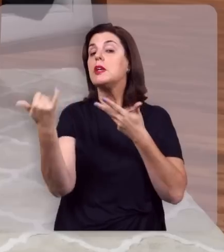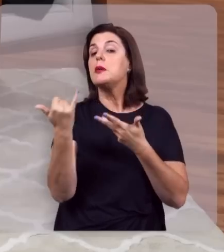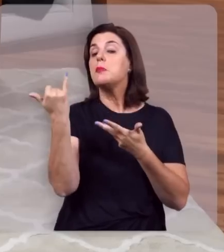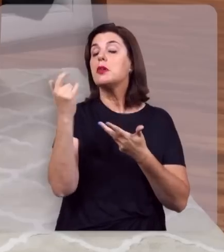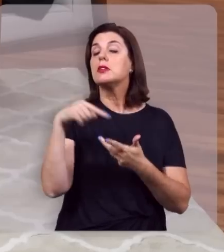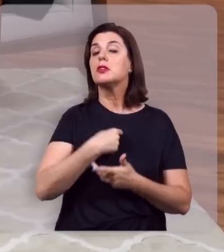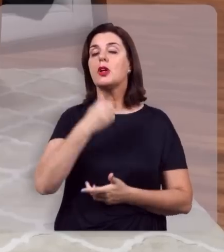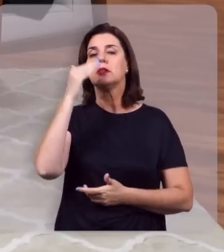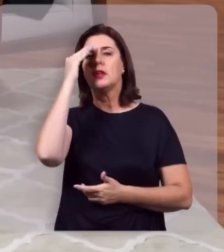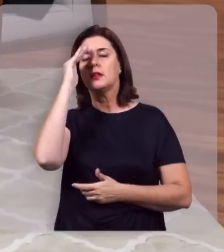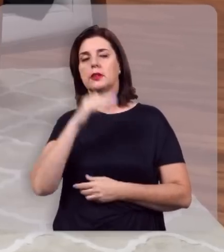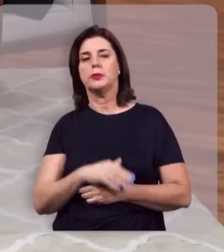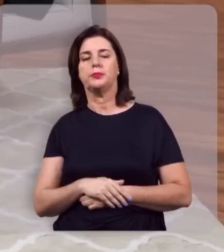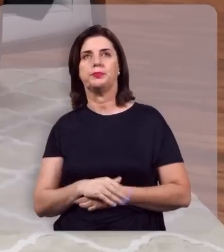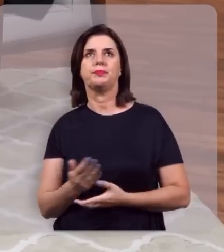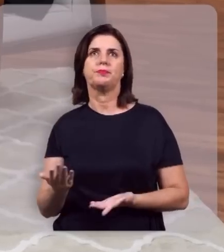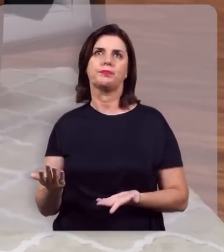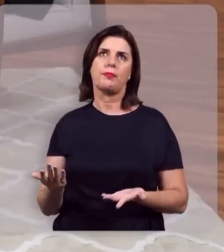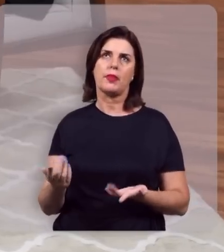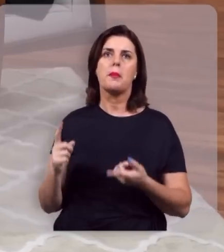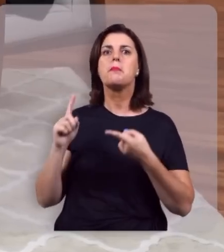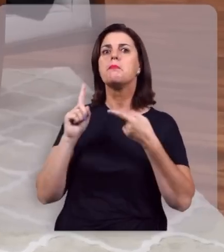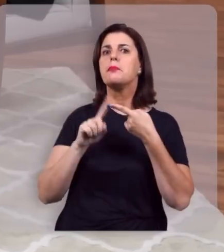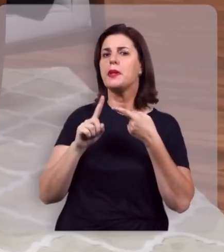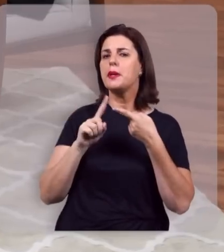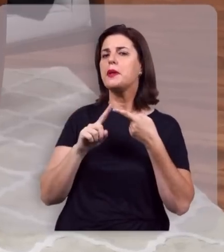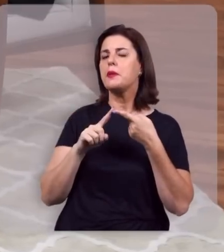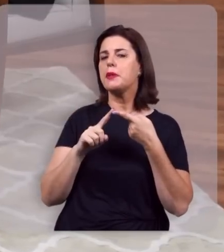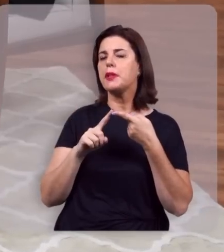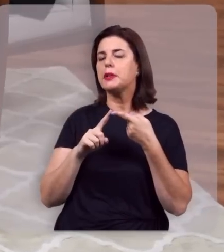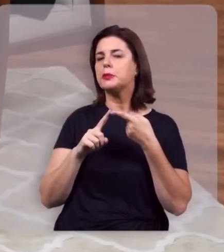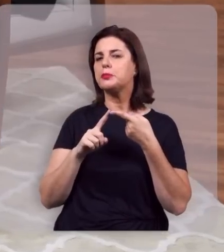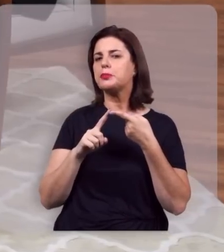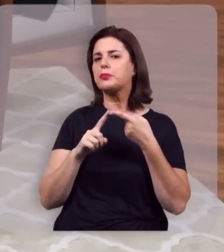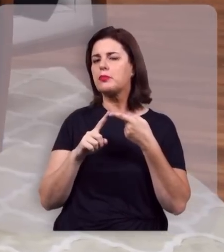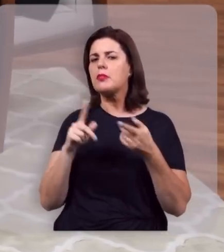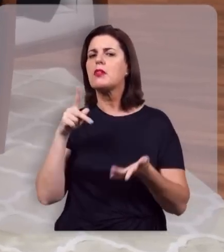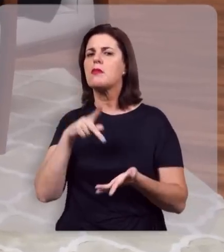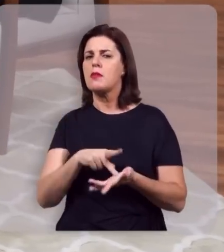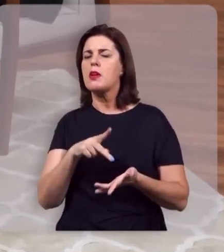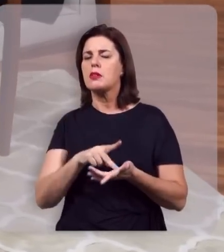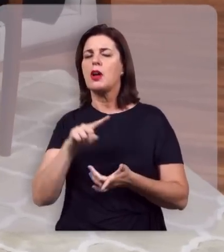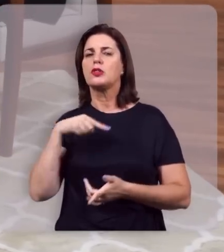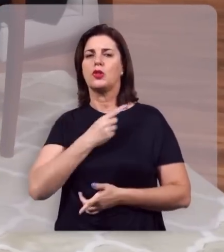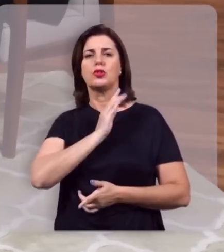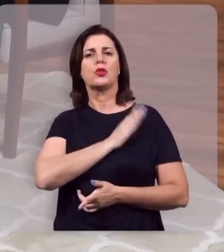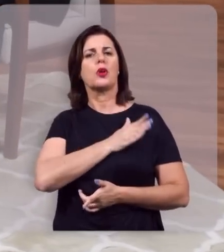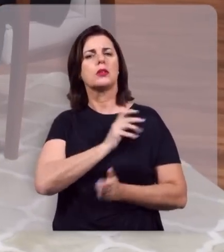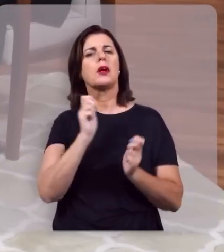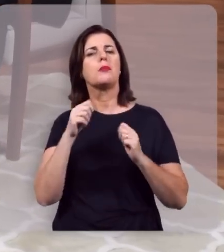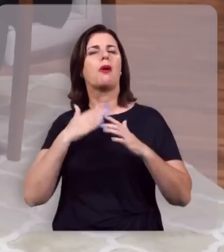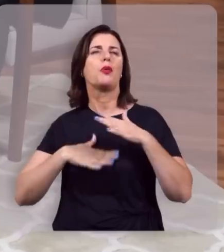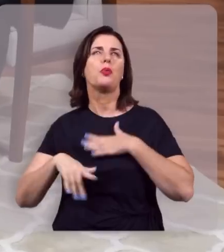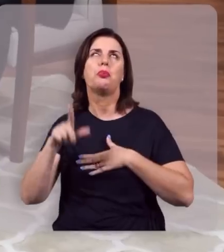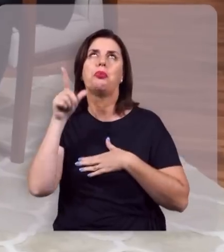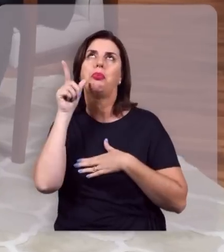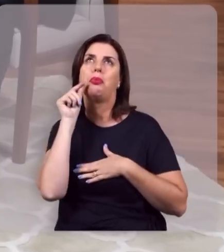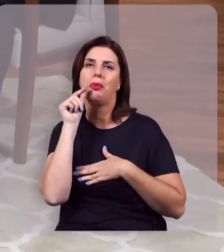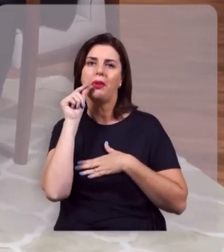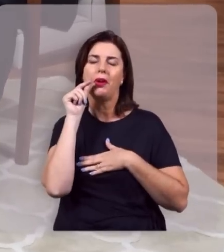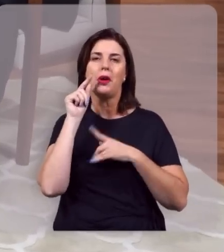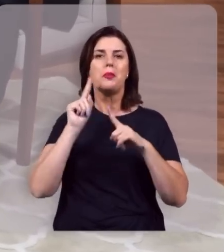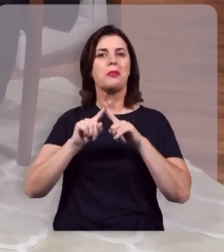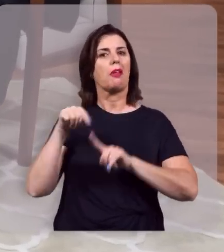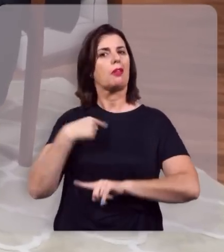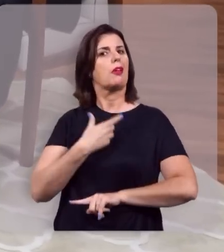compreensão para a nossa vida, reverendo Roster? A primeira implicação, reverendo Rodrigo, é que de fato nosso coração pode descansar, porque